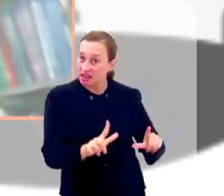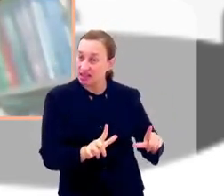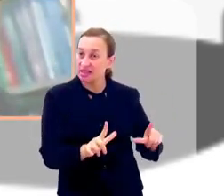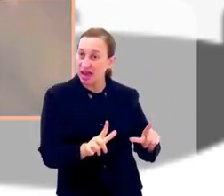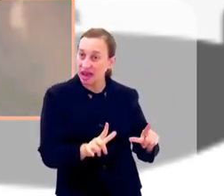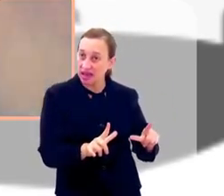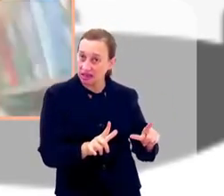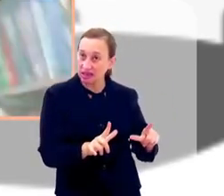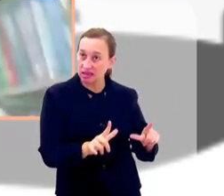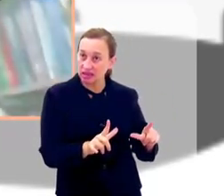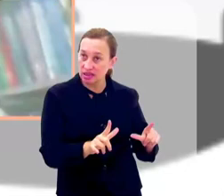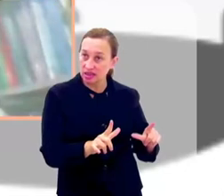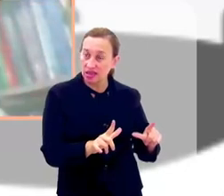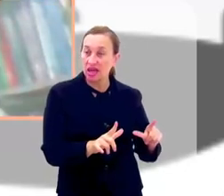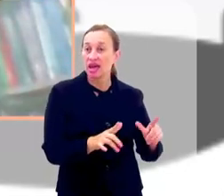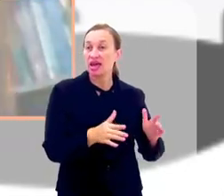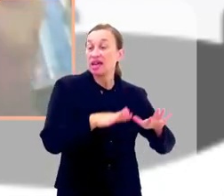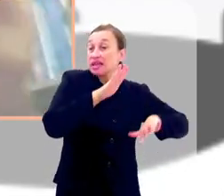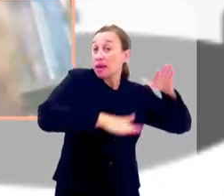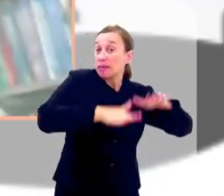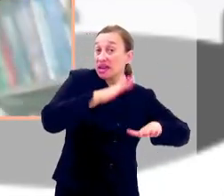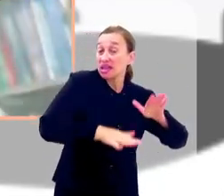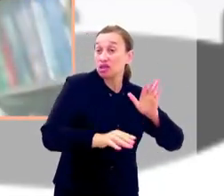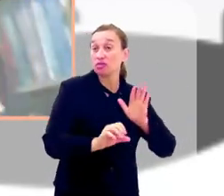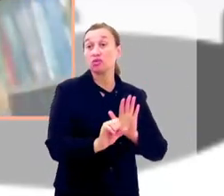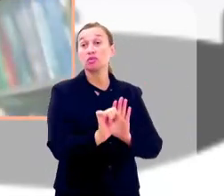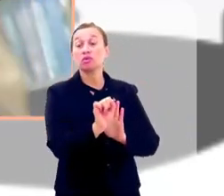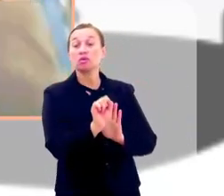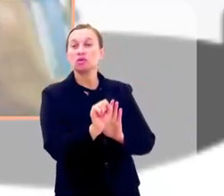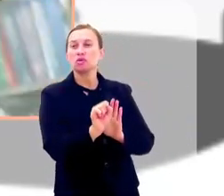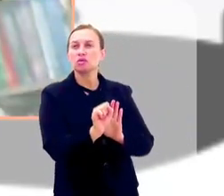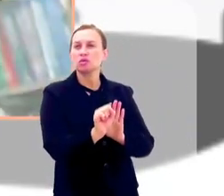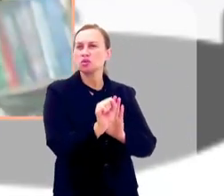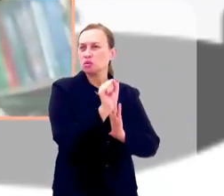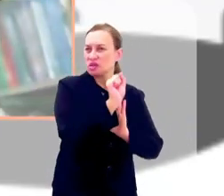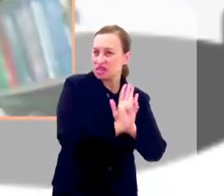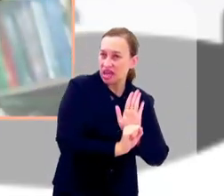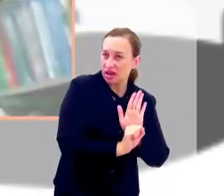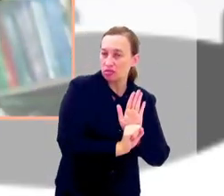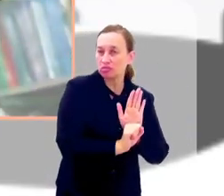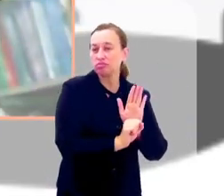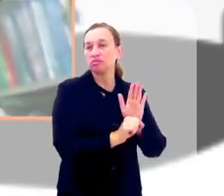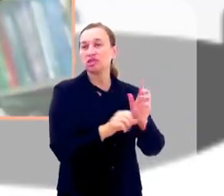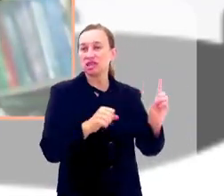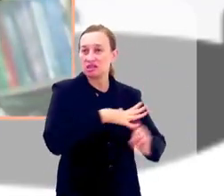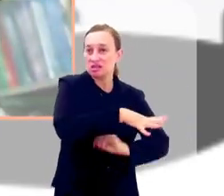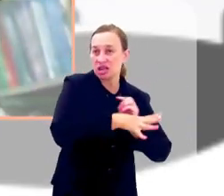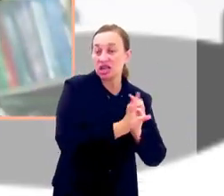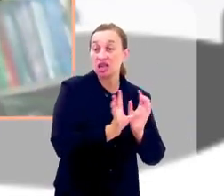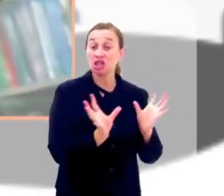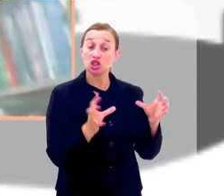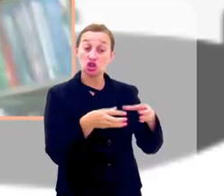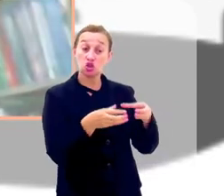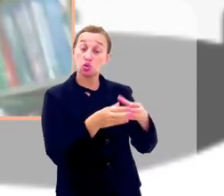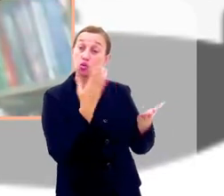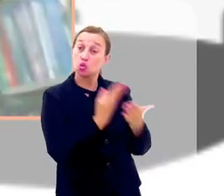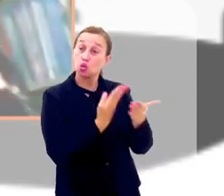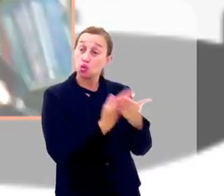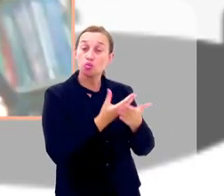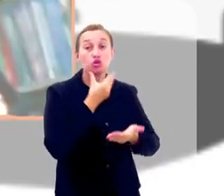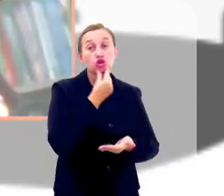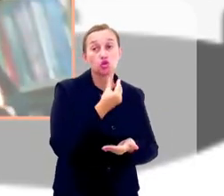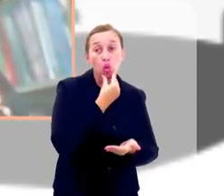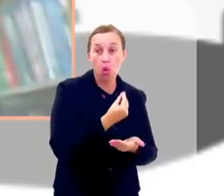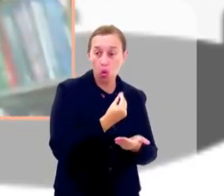é situacional, de acordo com época, com sociedade, com contexto. Nesse estudo, pegaram um grupo de